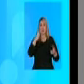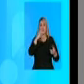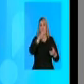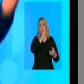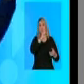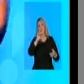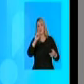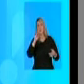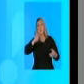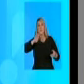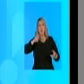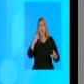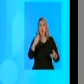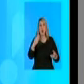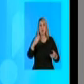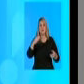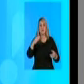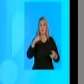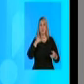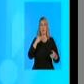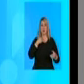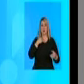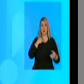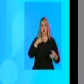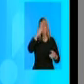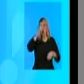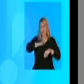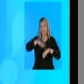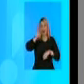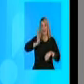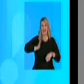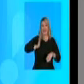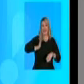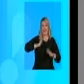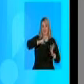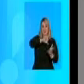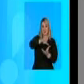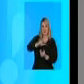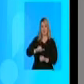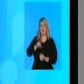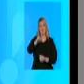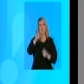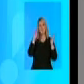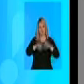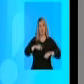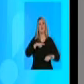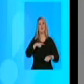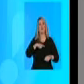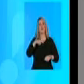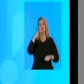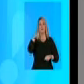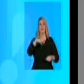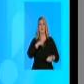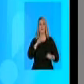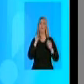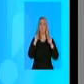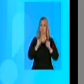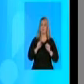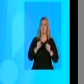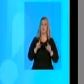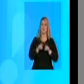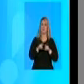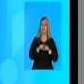dele, é das pessoas mais ricas do mundo, porque teve oportunidade. E você também pode ter, o seu filho pode ter. A juventude está perdida